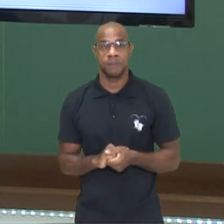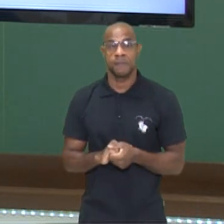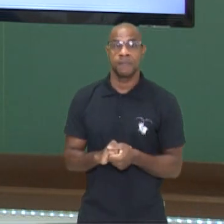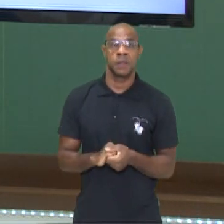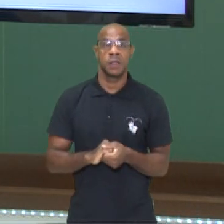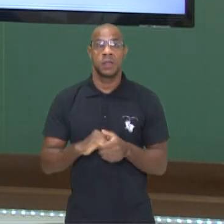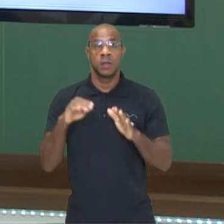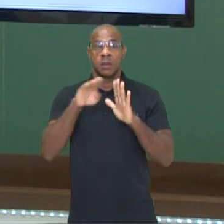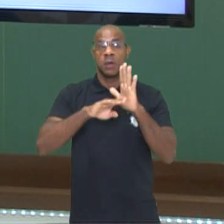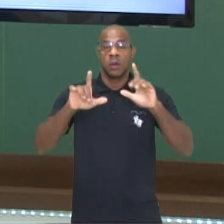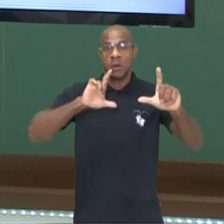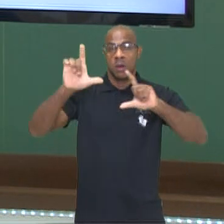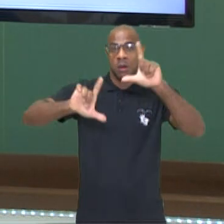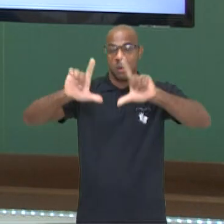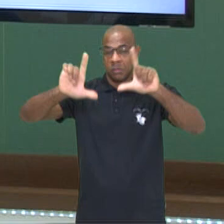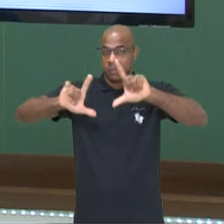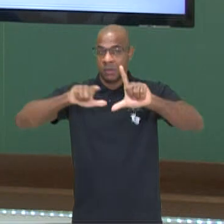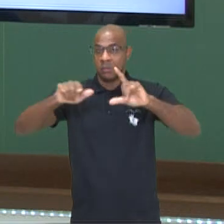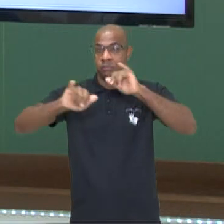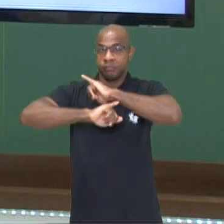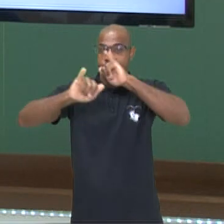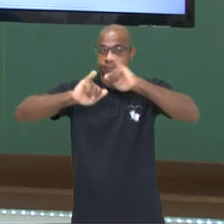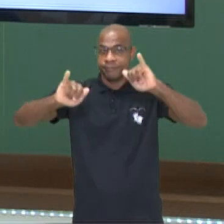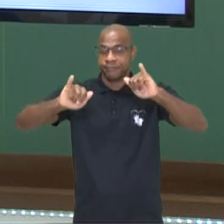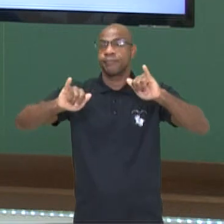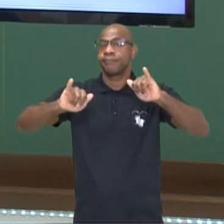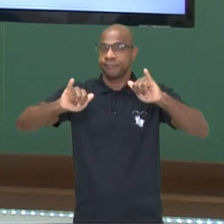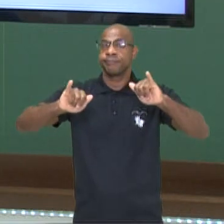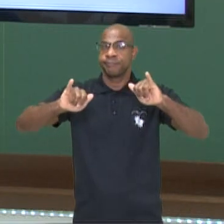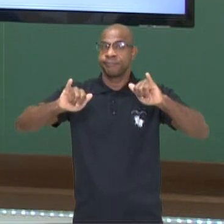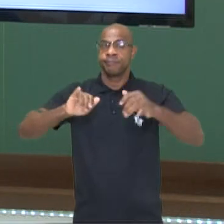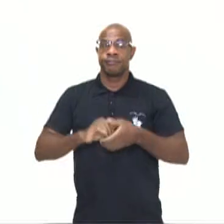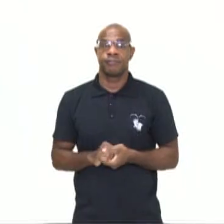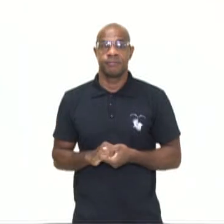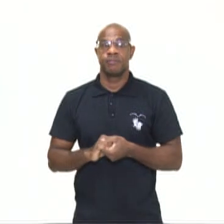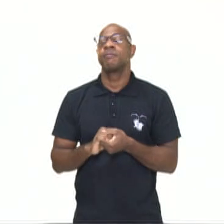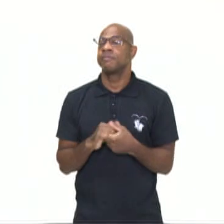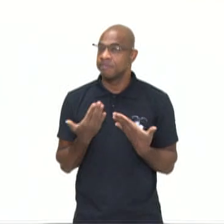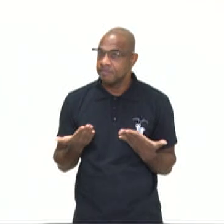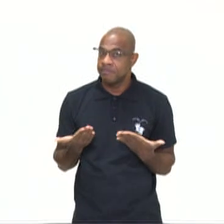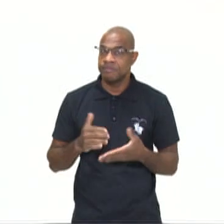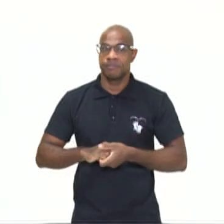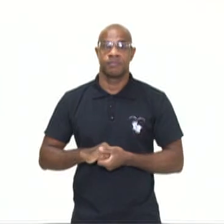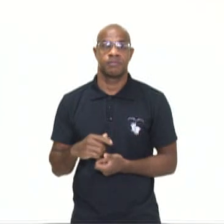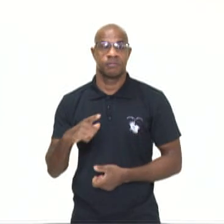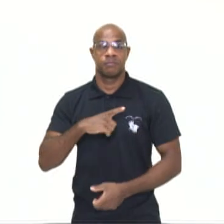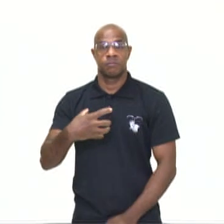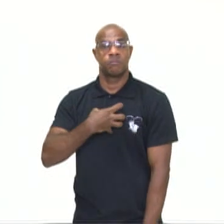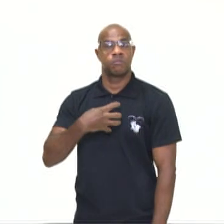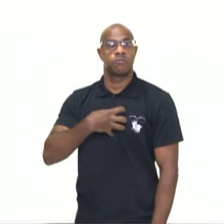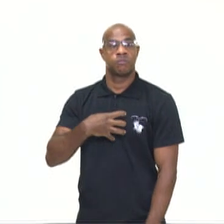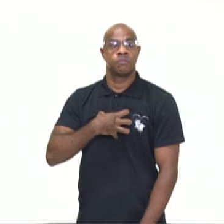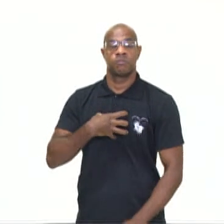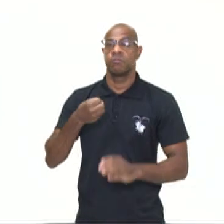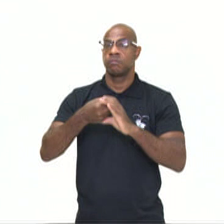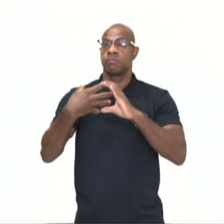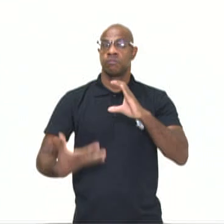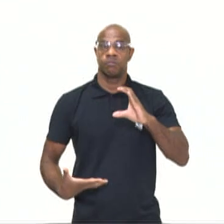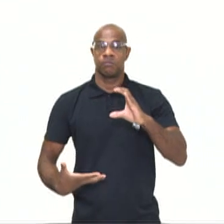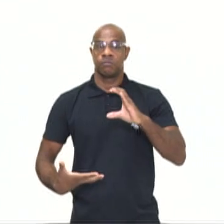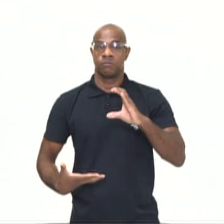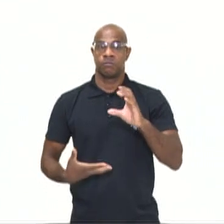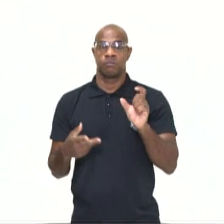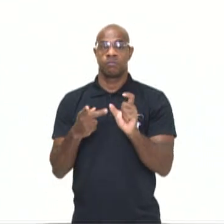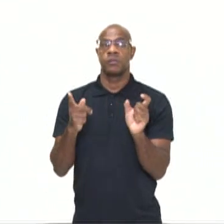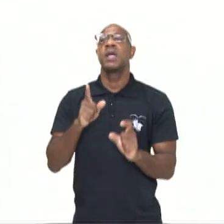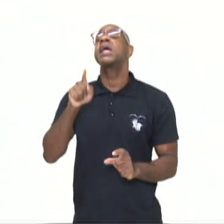Esses programas sobre saúde são informativos. Temos um outro verbo, um verbo que expressa um estado, uma característica.